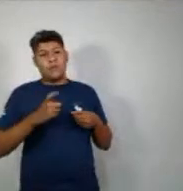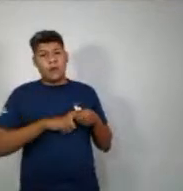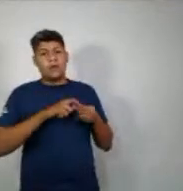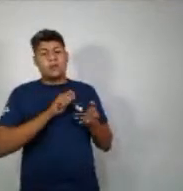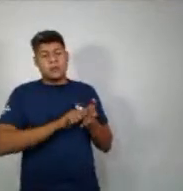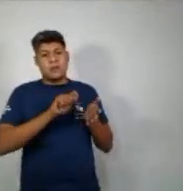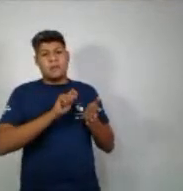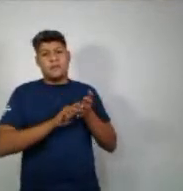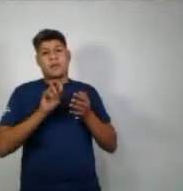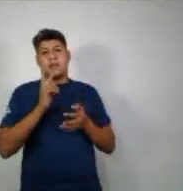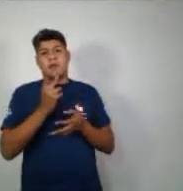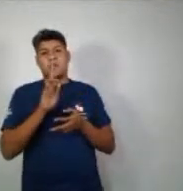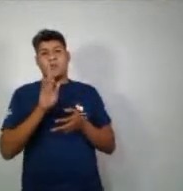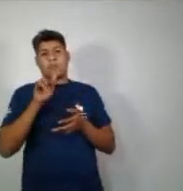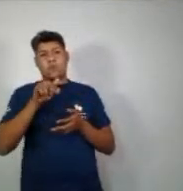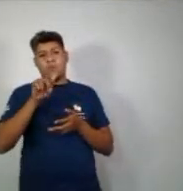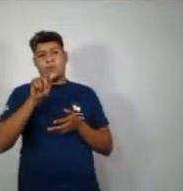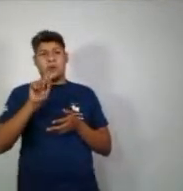húngaro